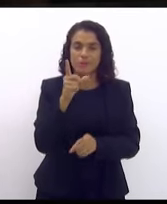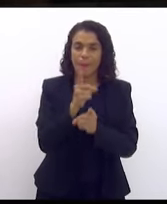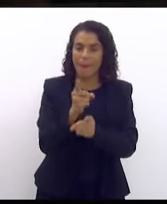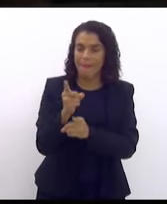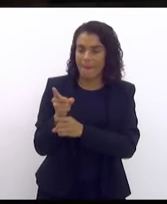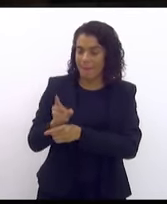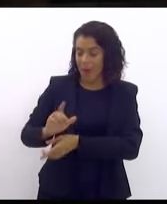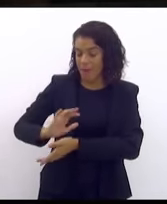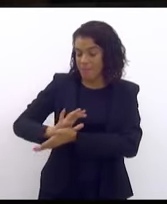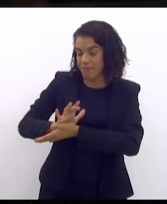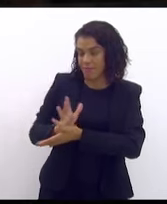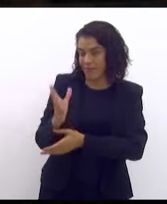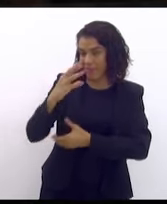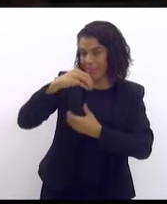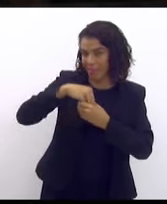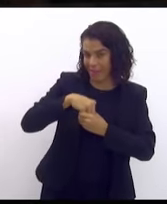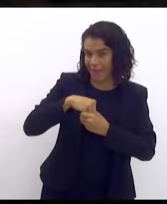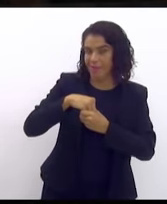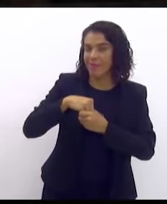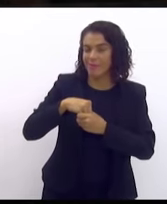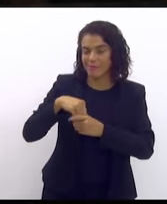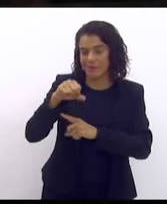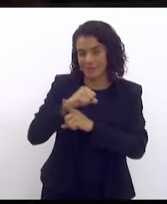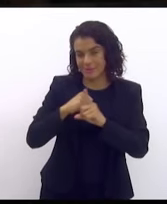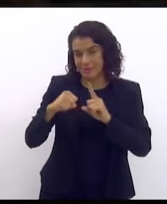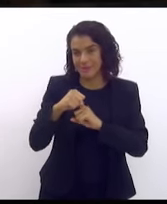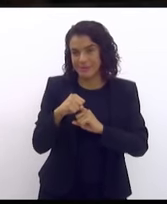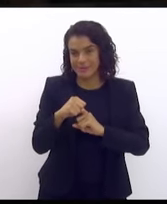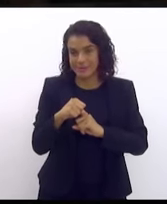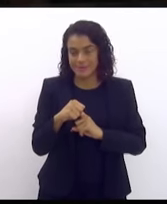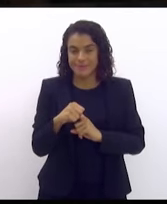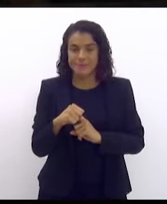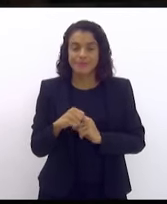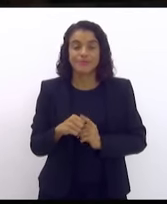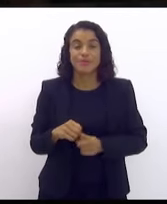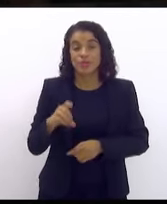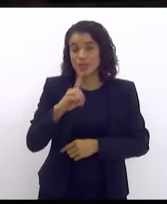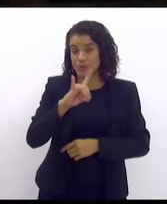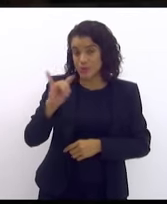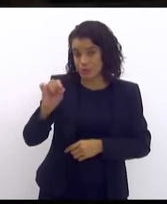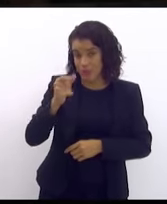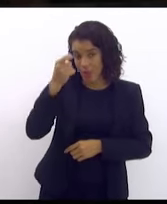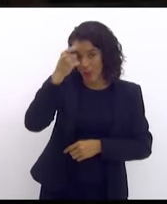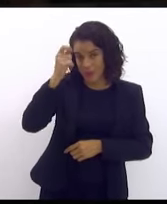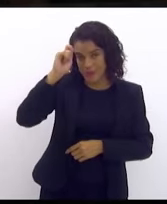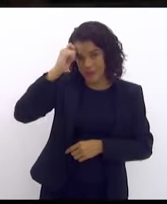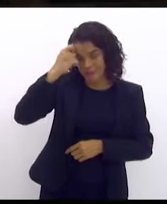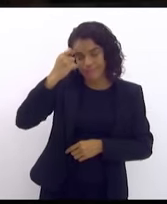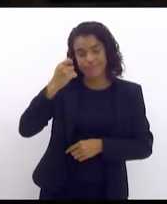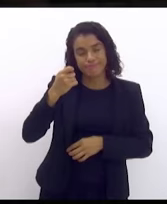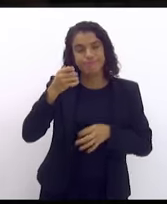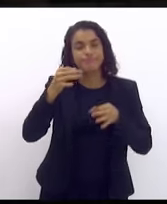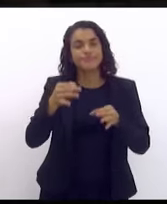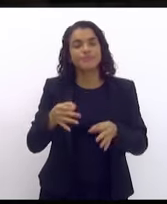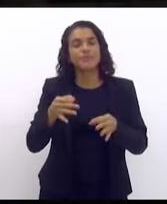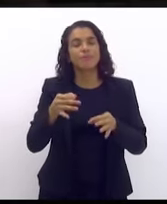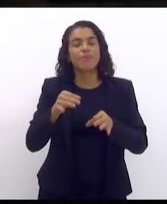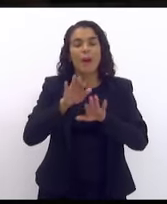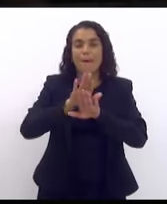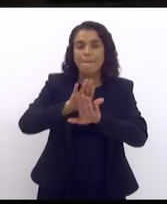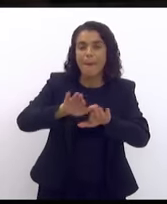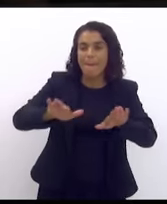preconceito também tá eivado na nossa sociedade e o dia da consciência negra é exatamente para chamar